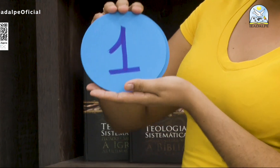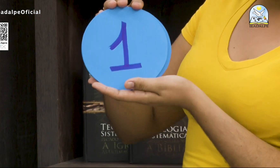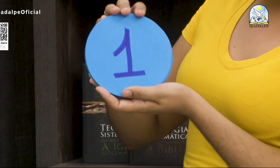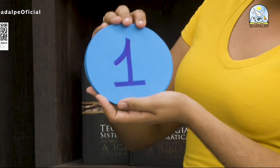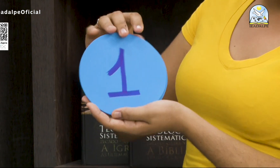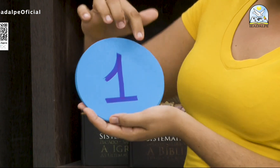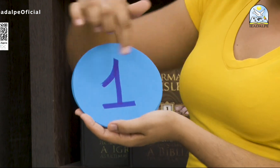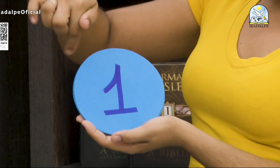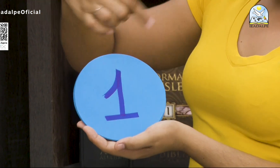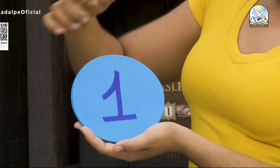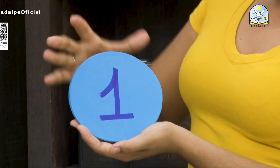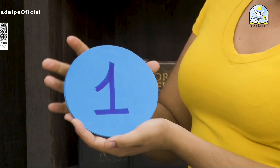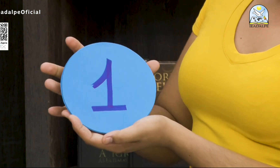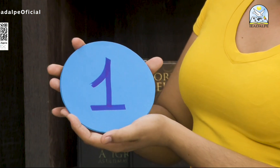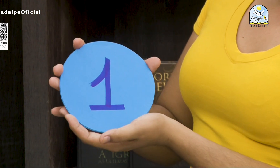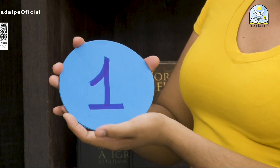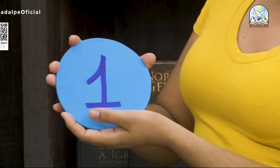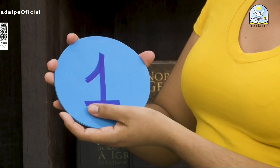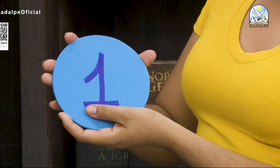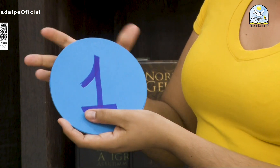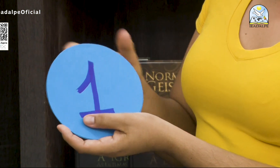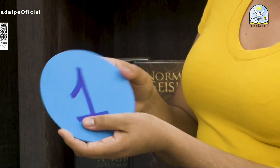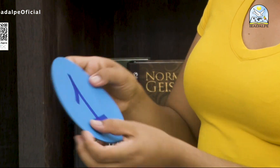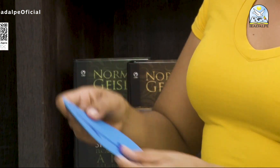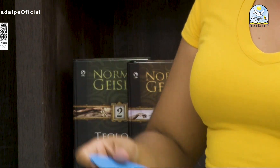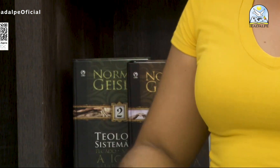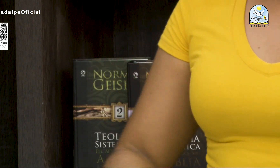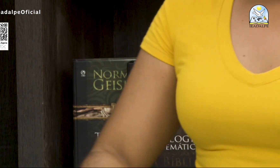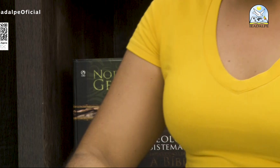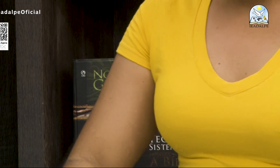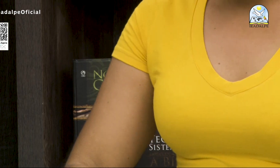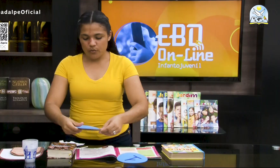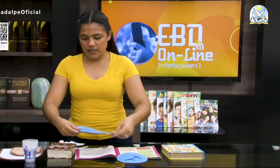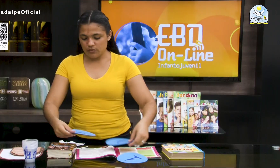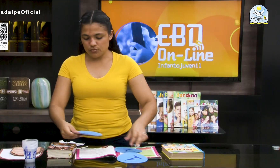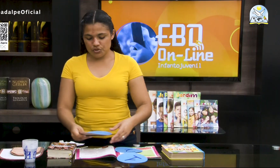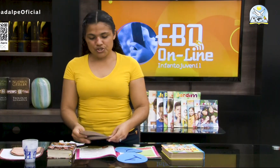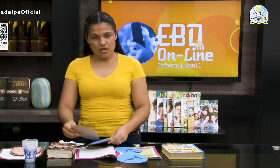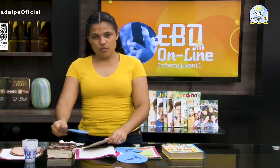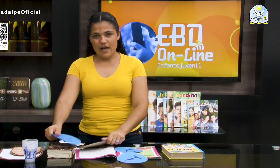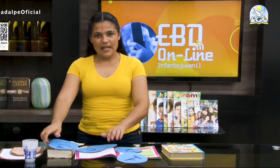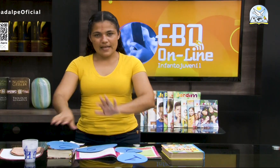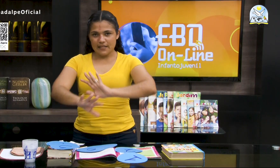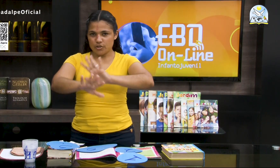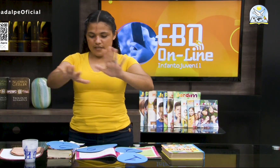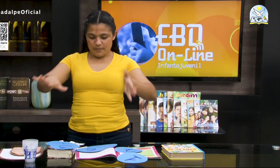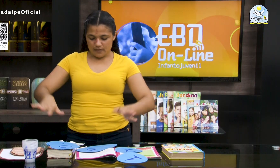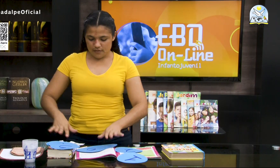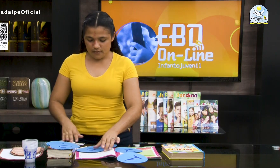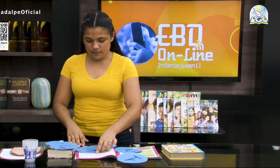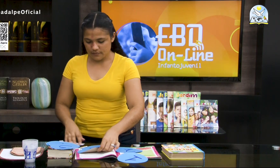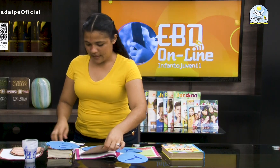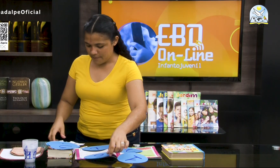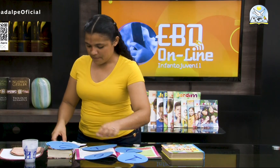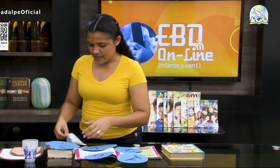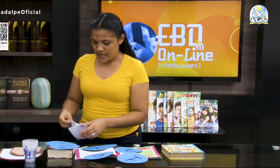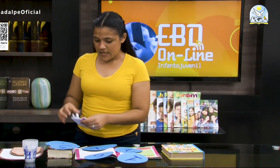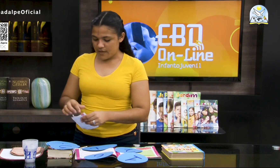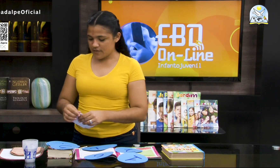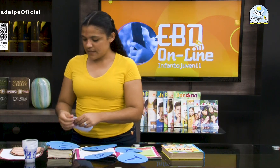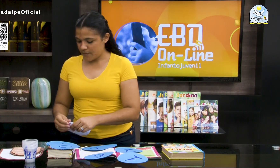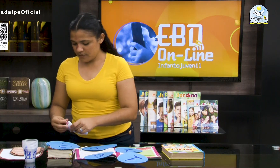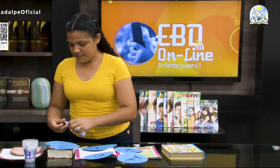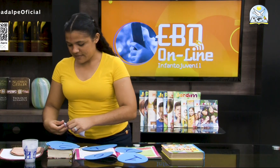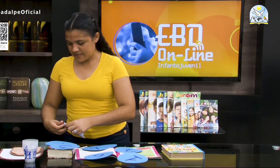10 cartõezinhos assim com o um círculo. E aí você pode estar distribuindo no chão aleatoriamente, tá?